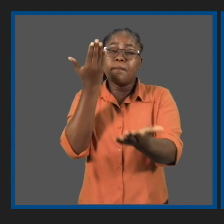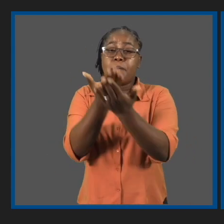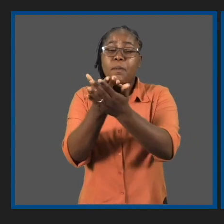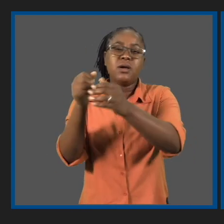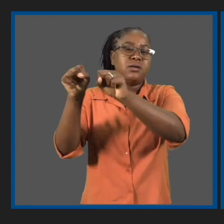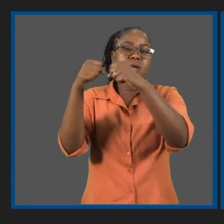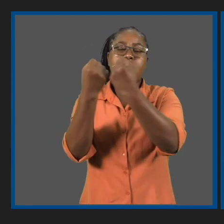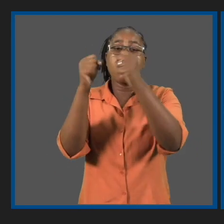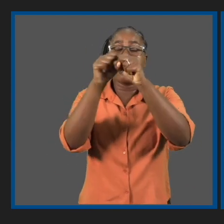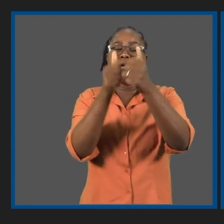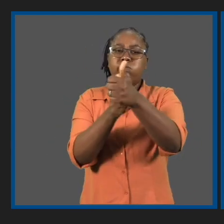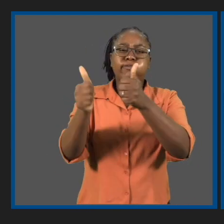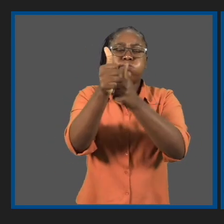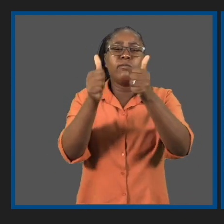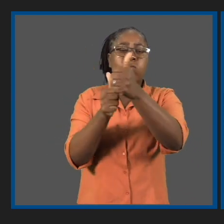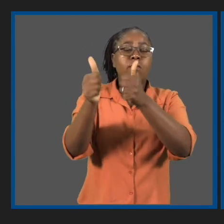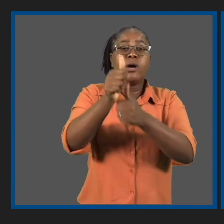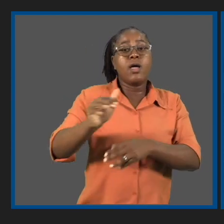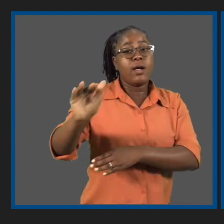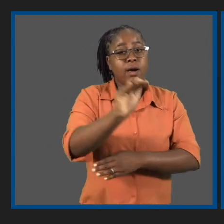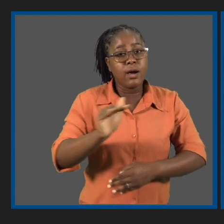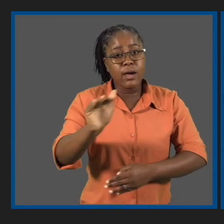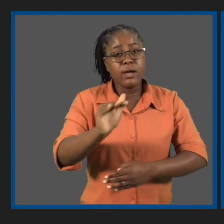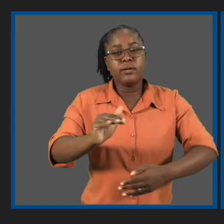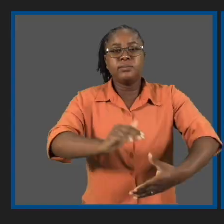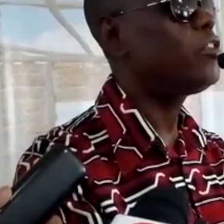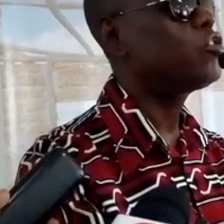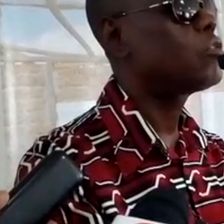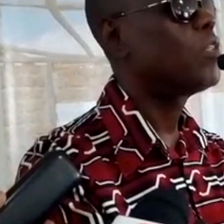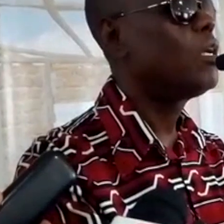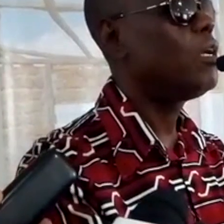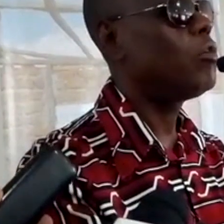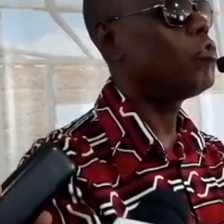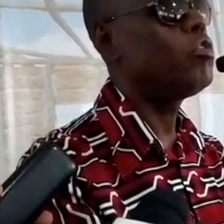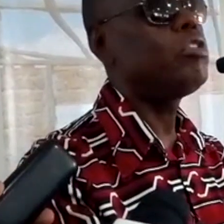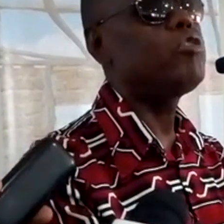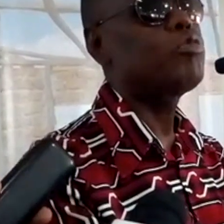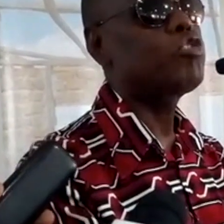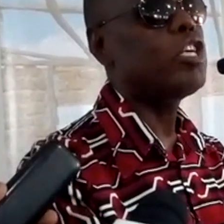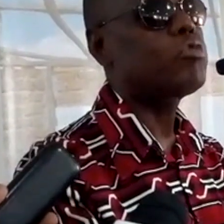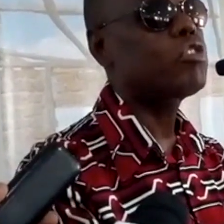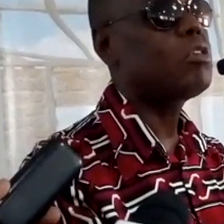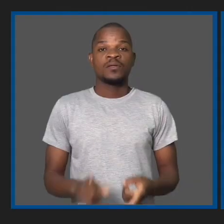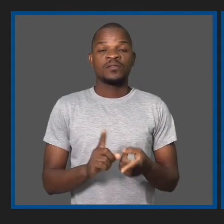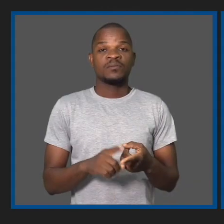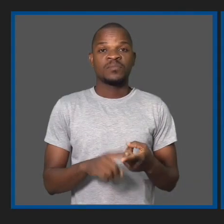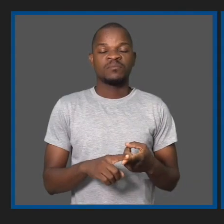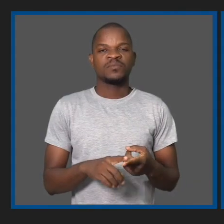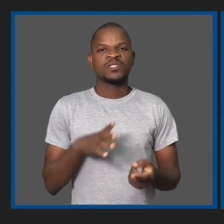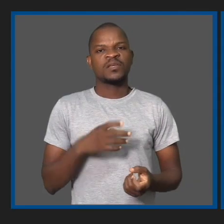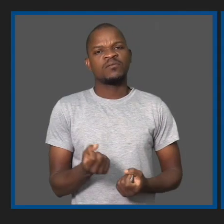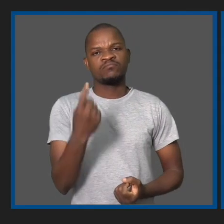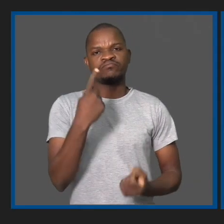sociedade, eles propõem a expansão das associações representativas desta camada social. Há